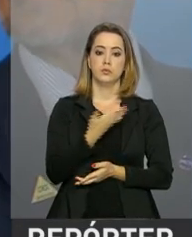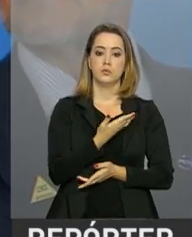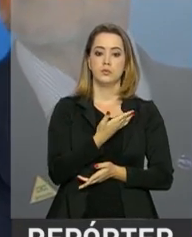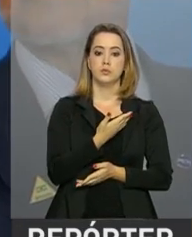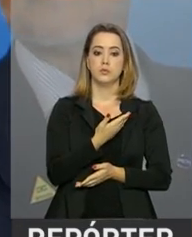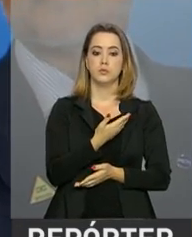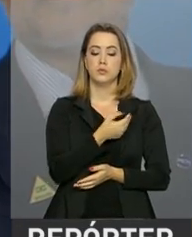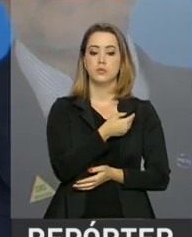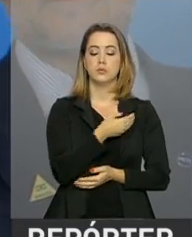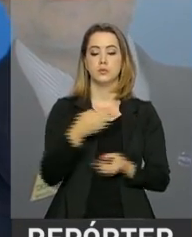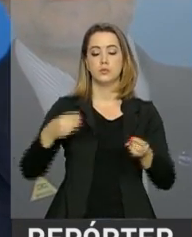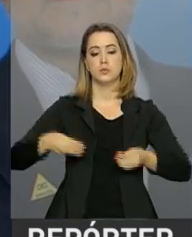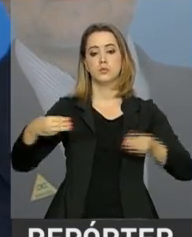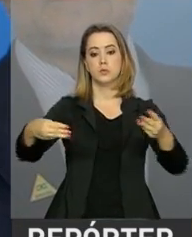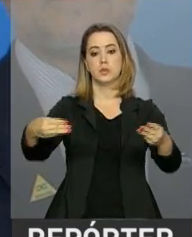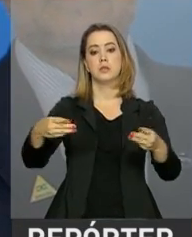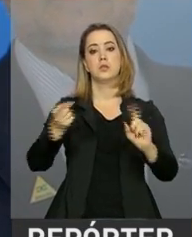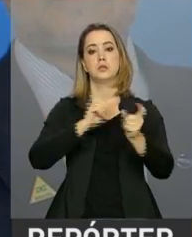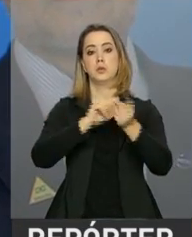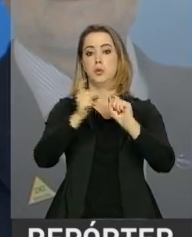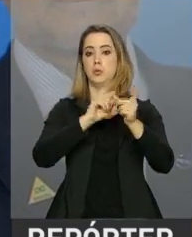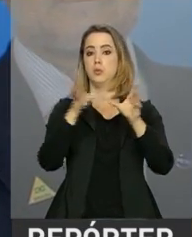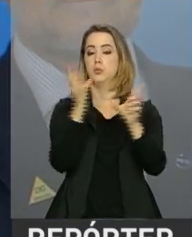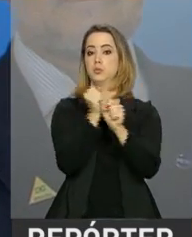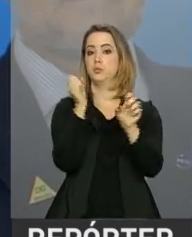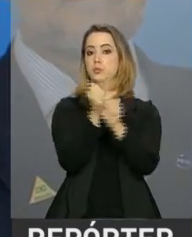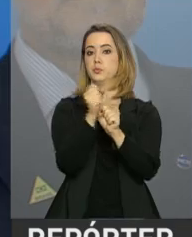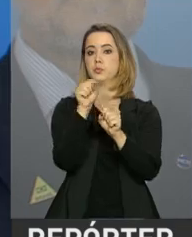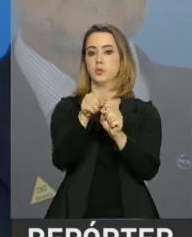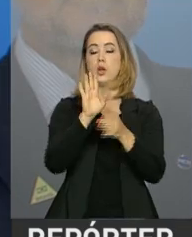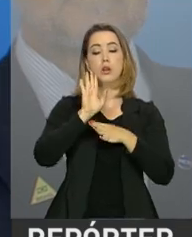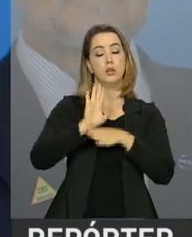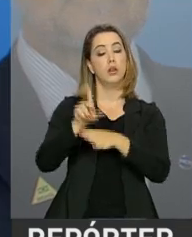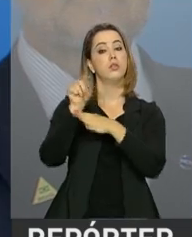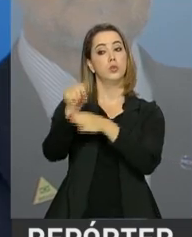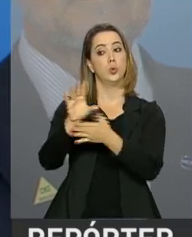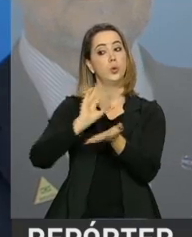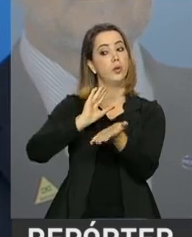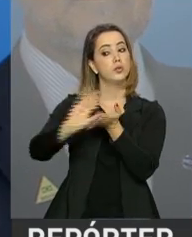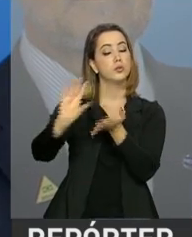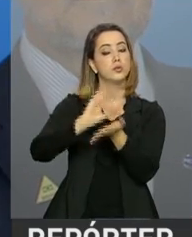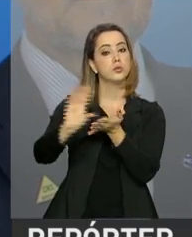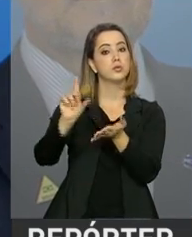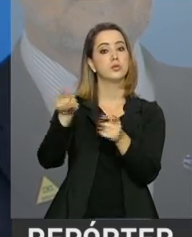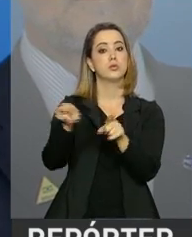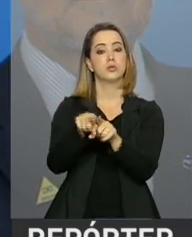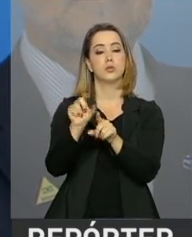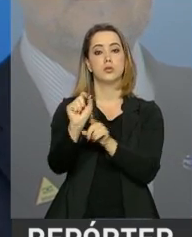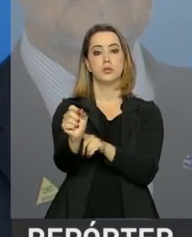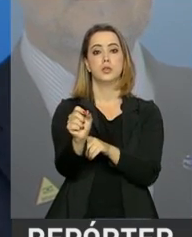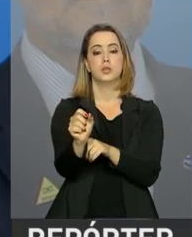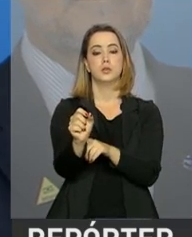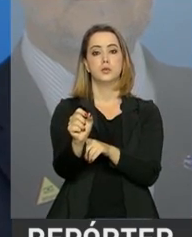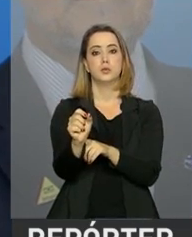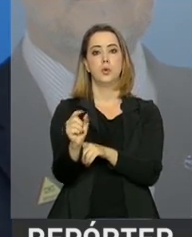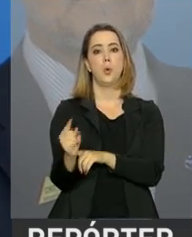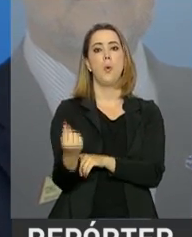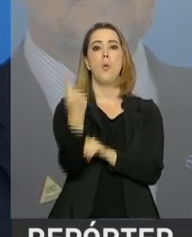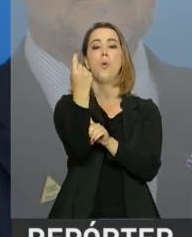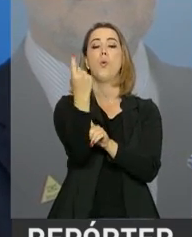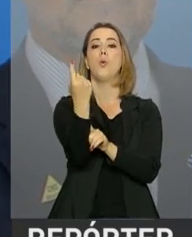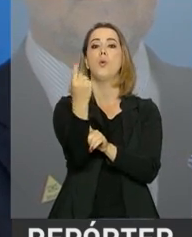da fazenda assegura para o ministério da Ciência Tecnologia inovação e Comunicações intic R 1